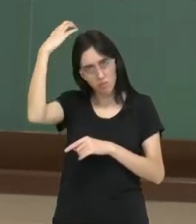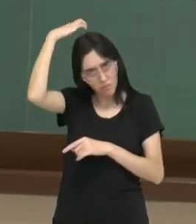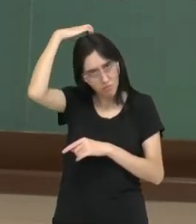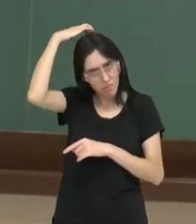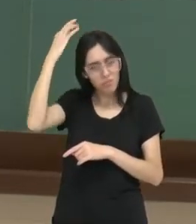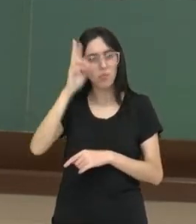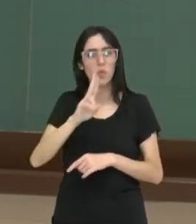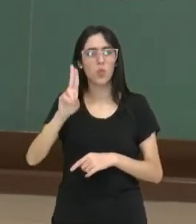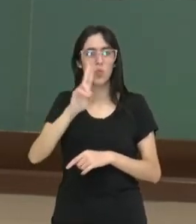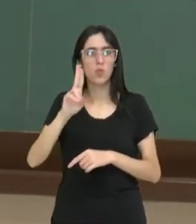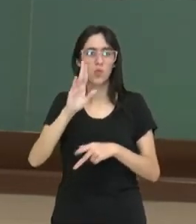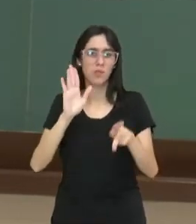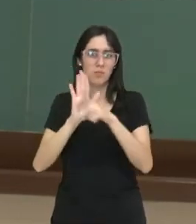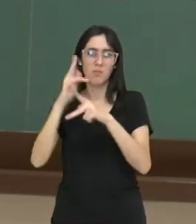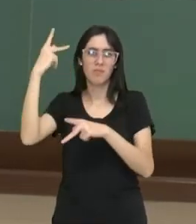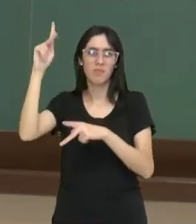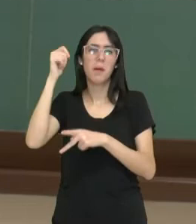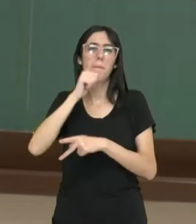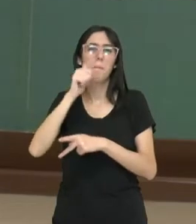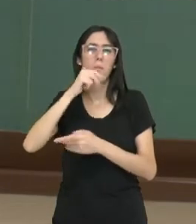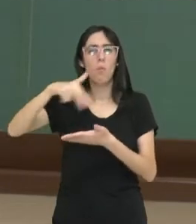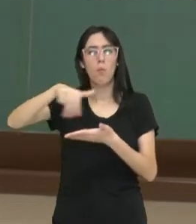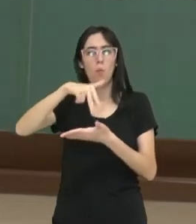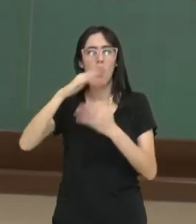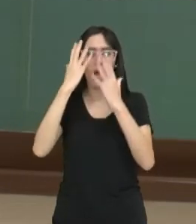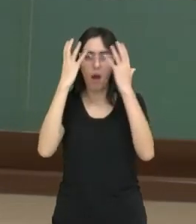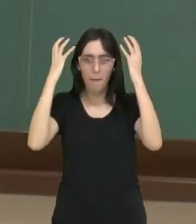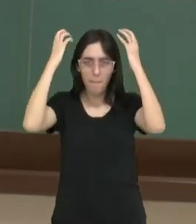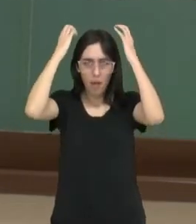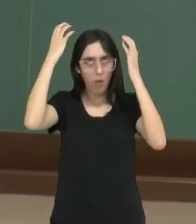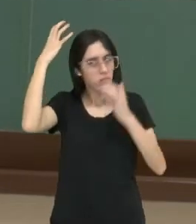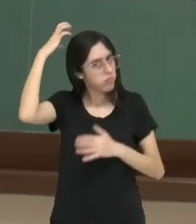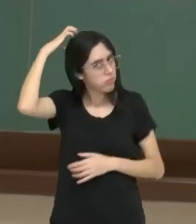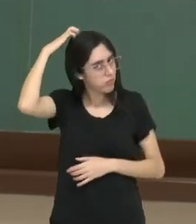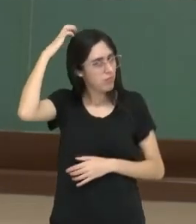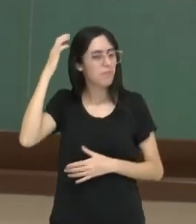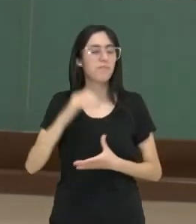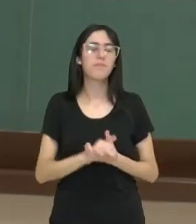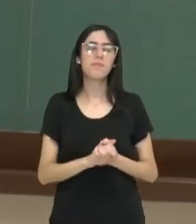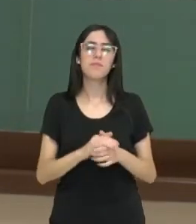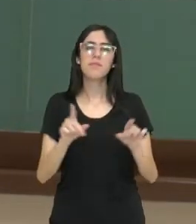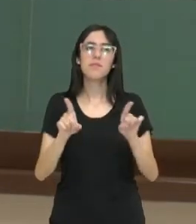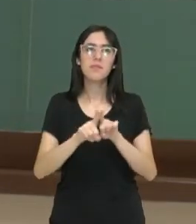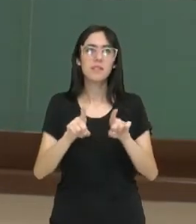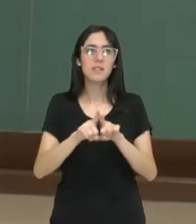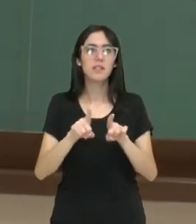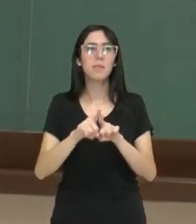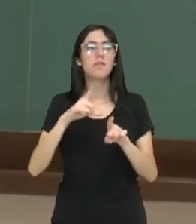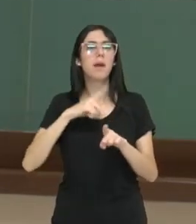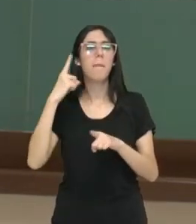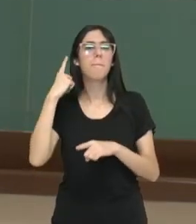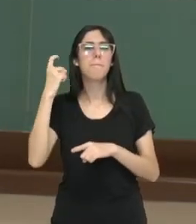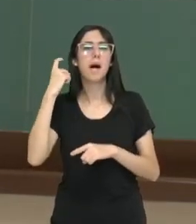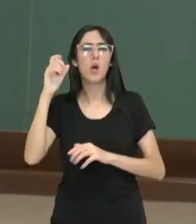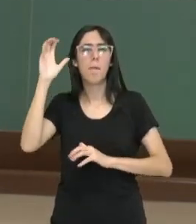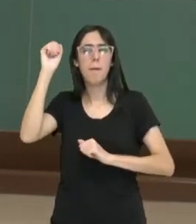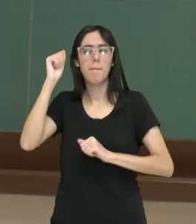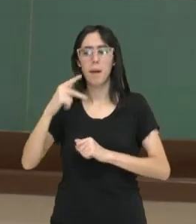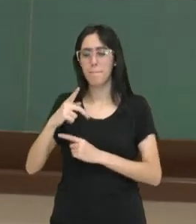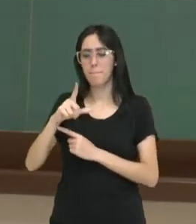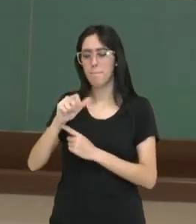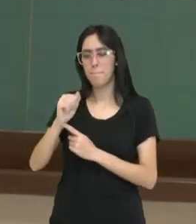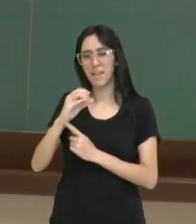assim, a bailarina, né, a bailaora. E a onomatopeia, que é o barulho da